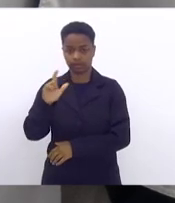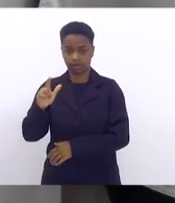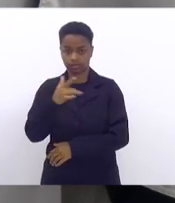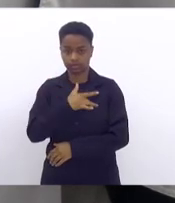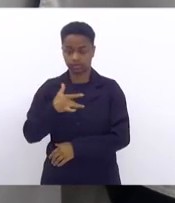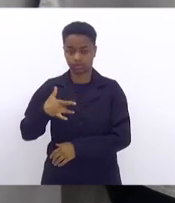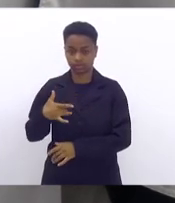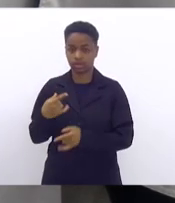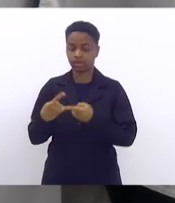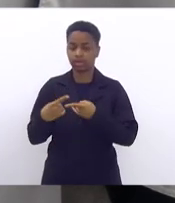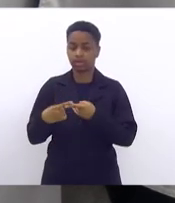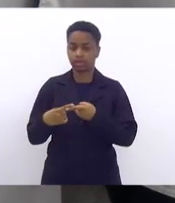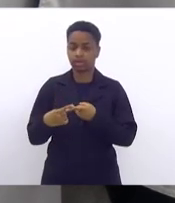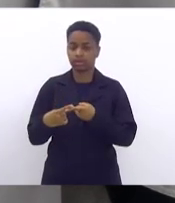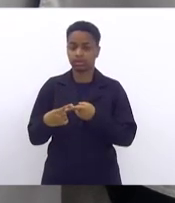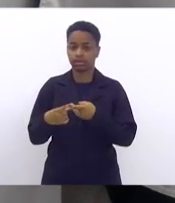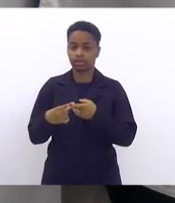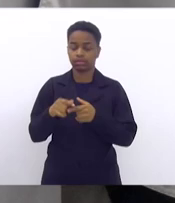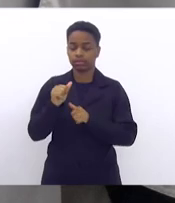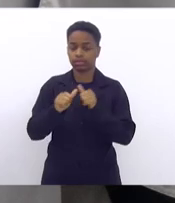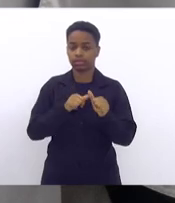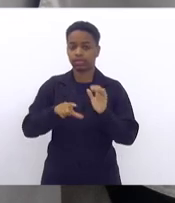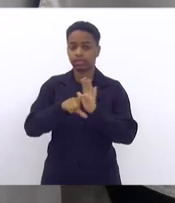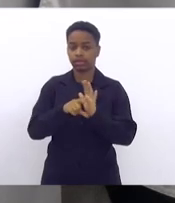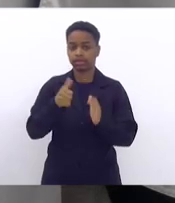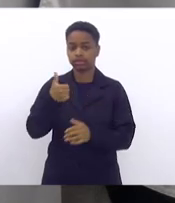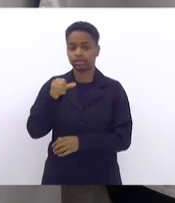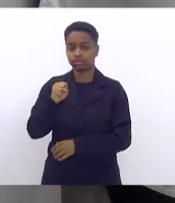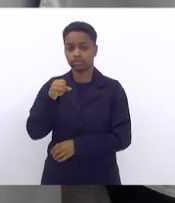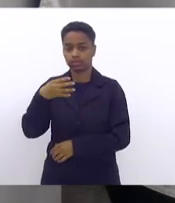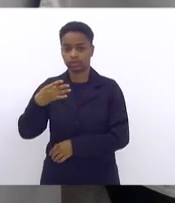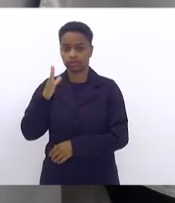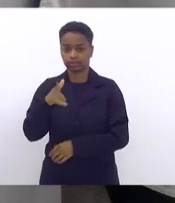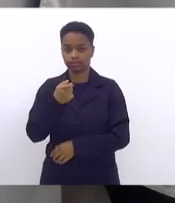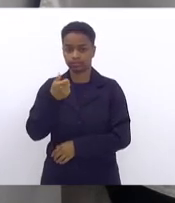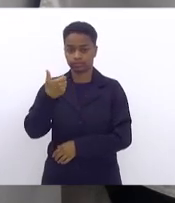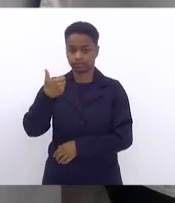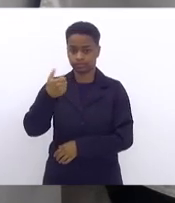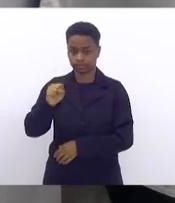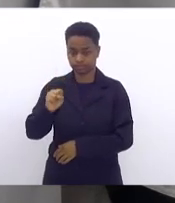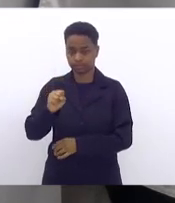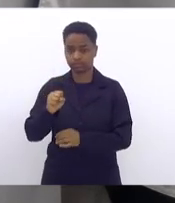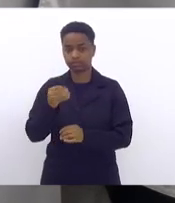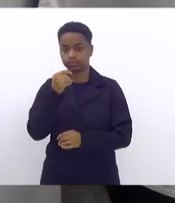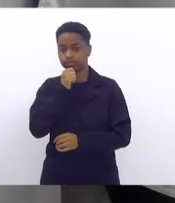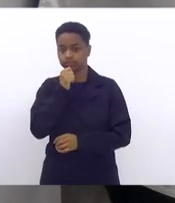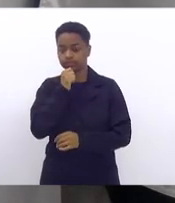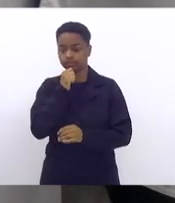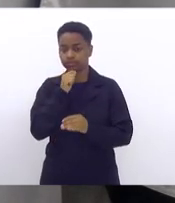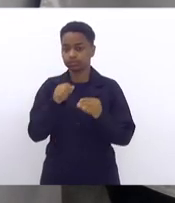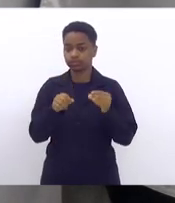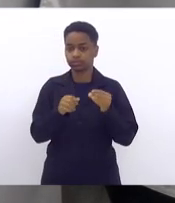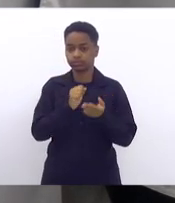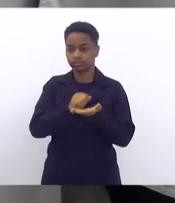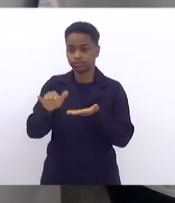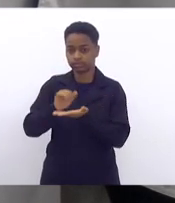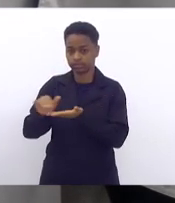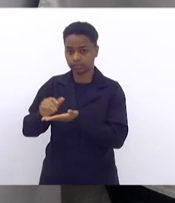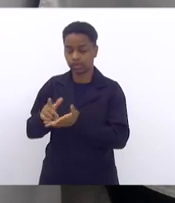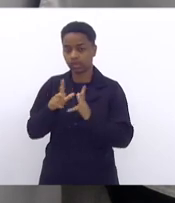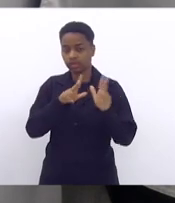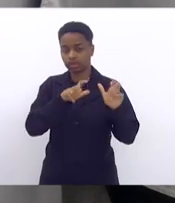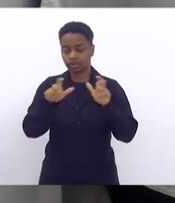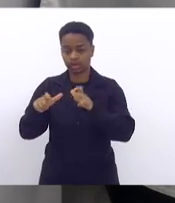que altera a Lei Complementar 184 de 2018, sem incremento de despesas ou da organização interna do Instituto Rio Metrópole, na forma que